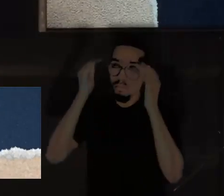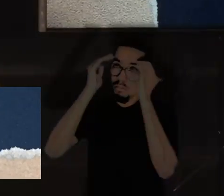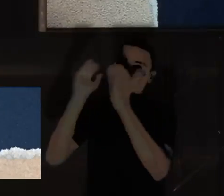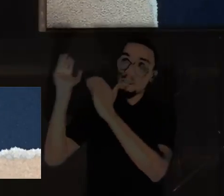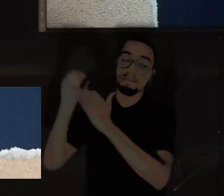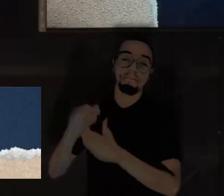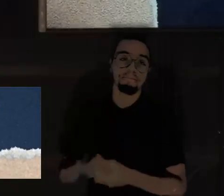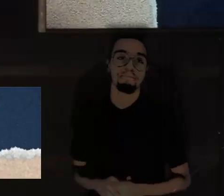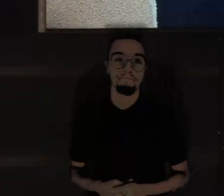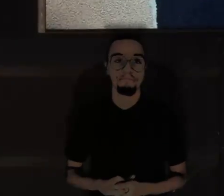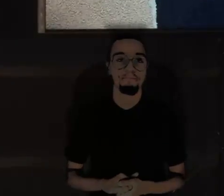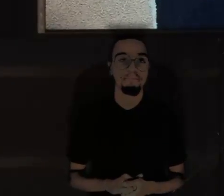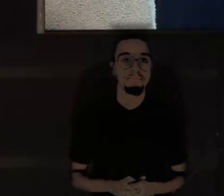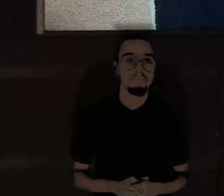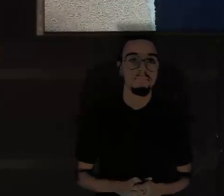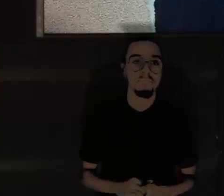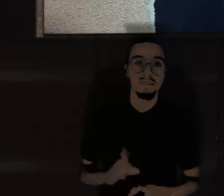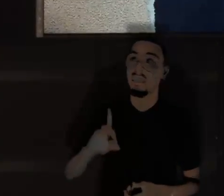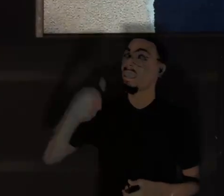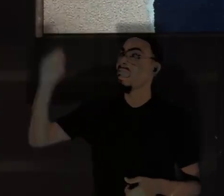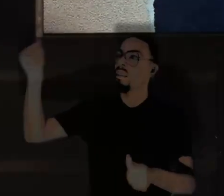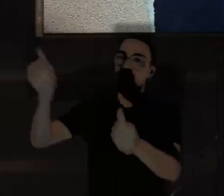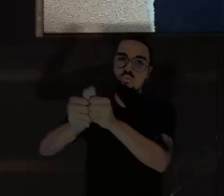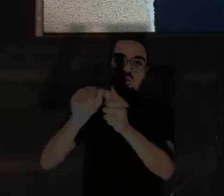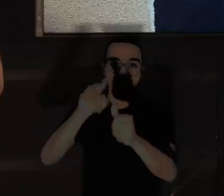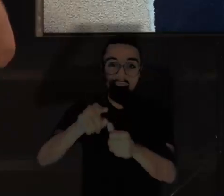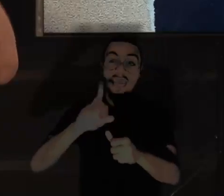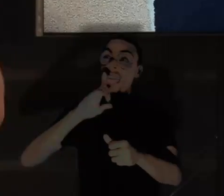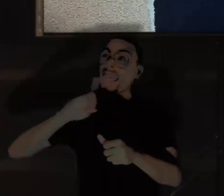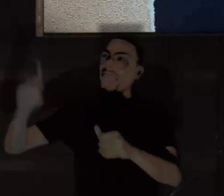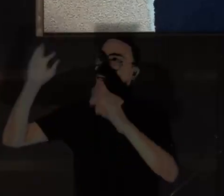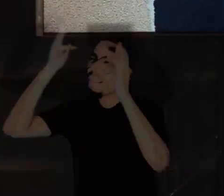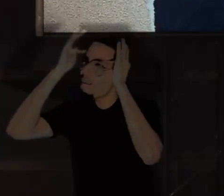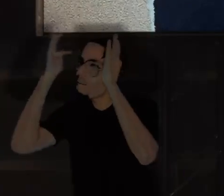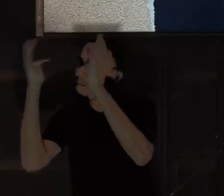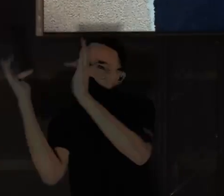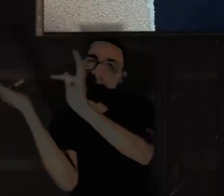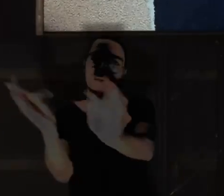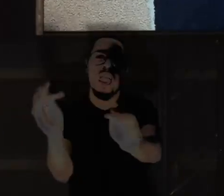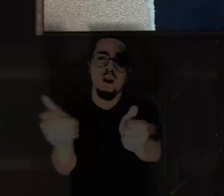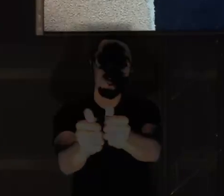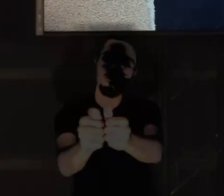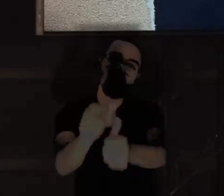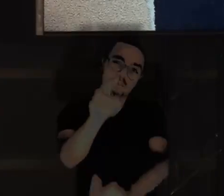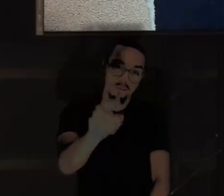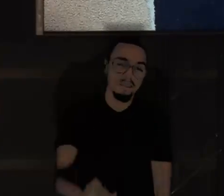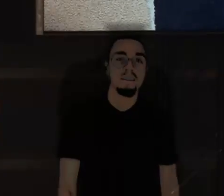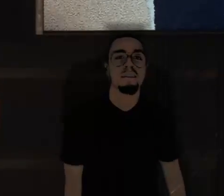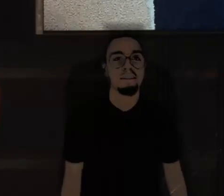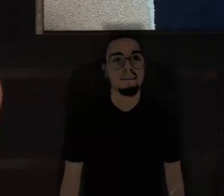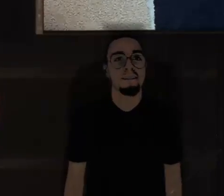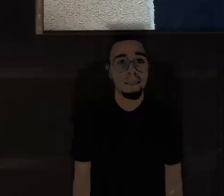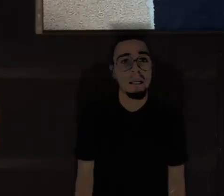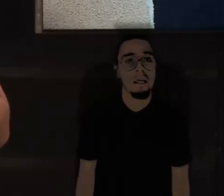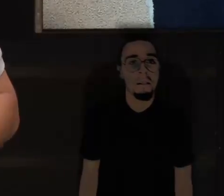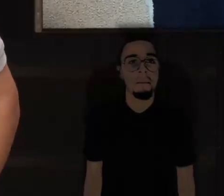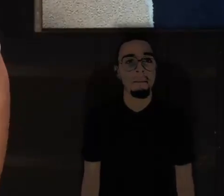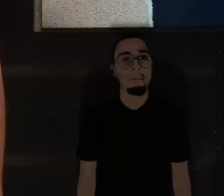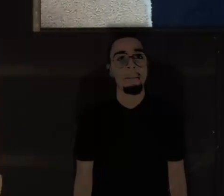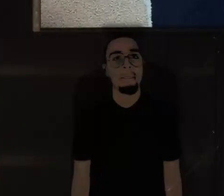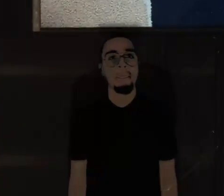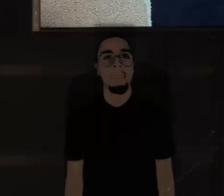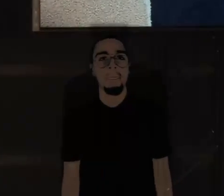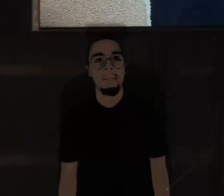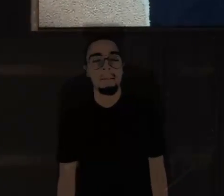Deus está com você e a fidelidade de Deus também está com você. Uma vez Deus